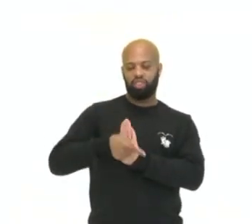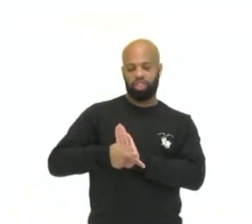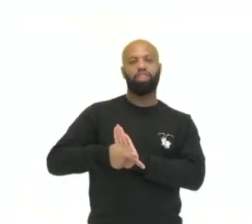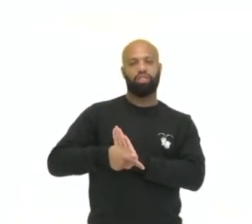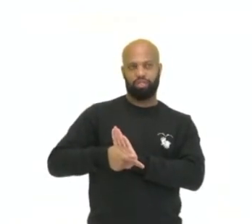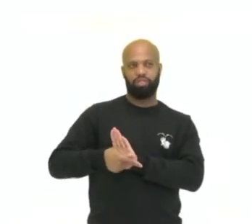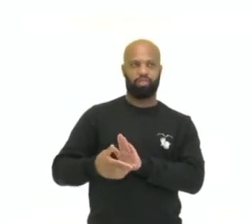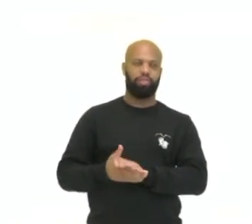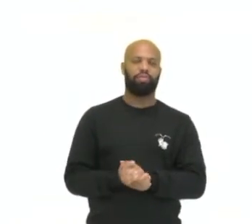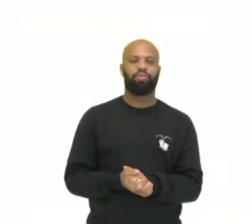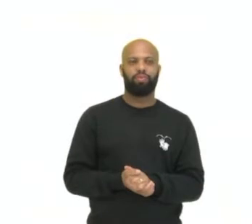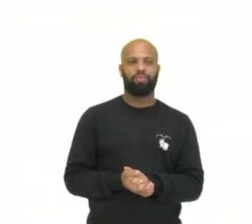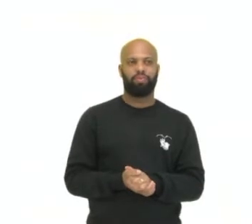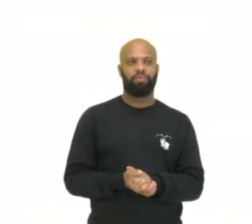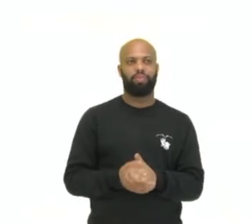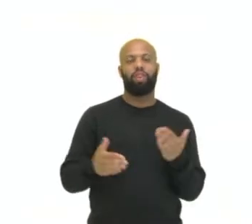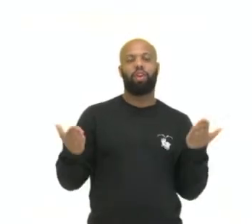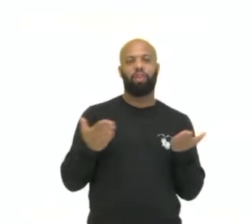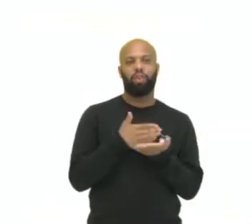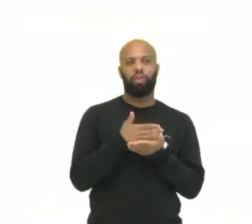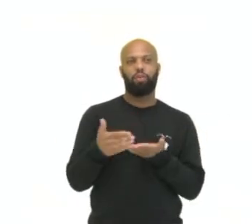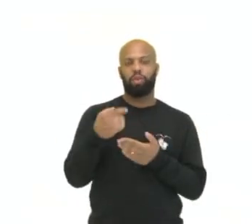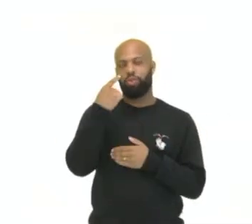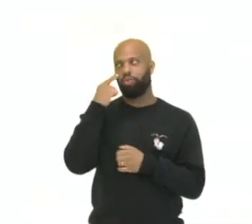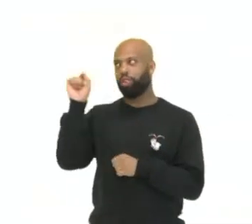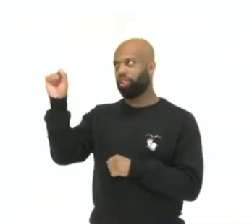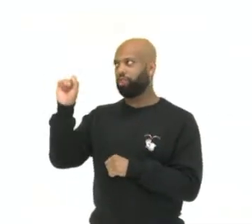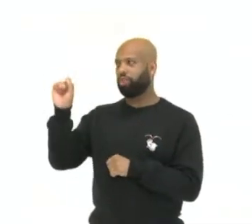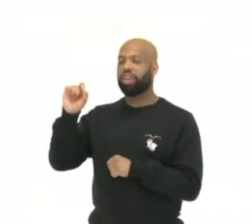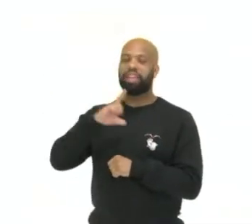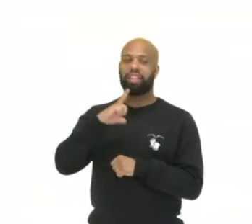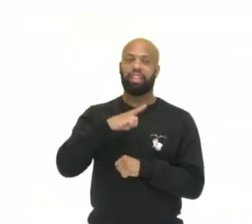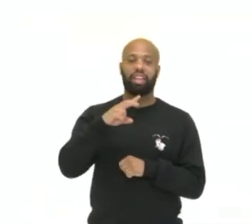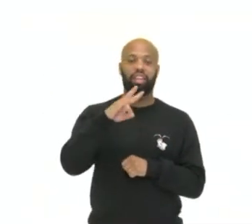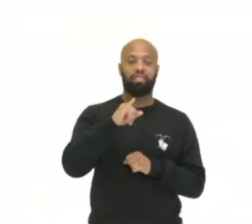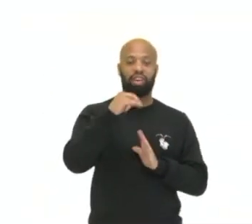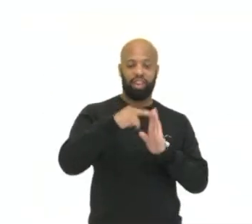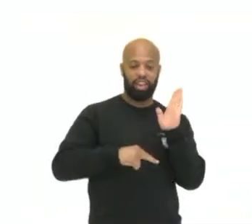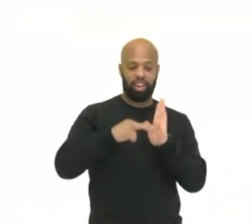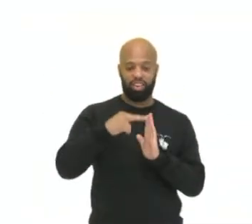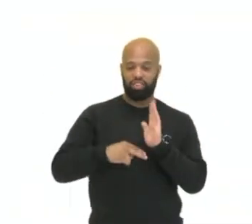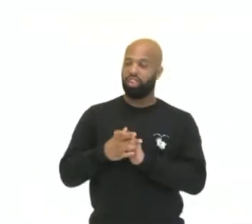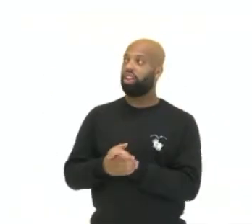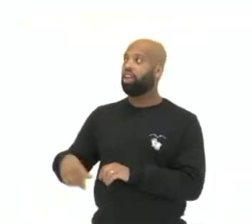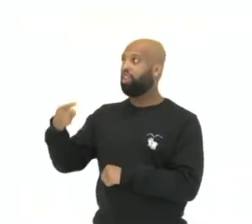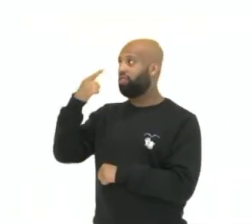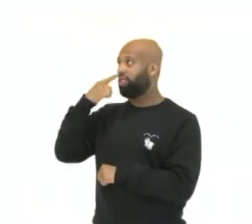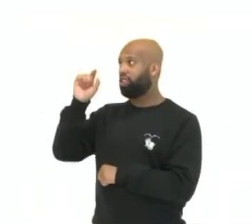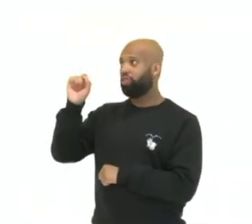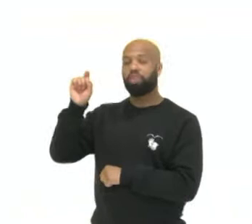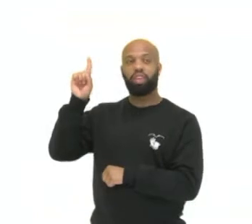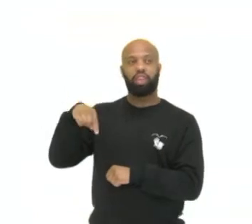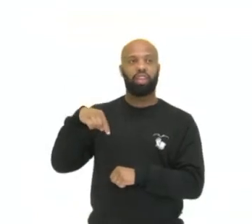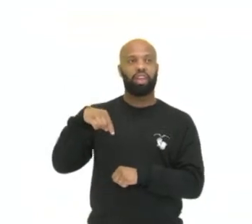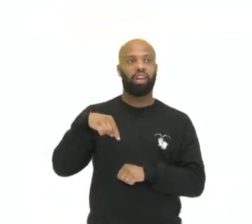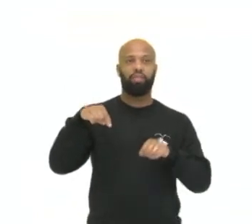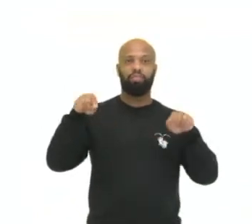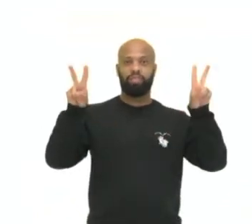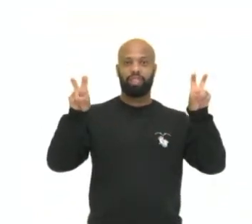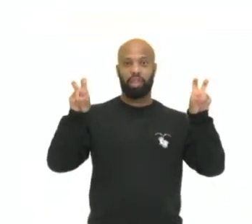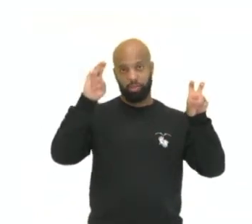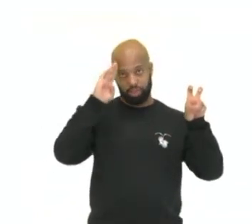reportagem. Então, para começo de conversa, vamos já iniciar a leitura, né? Temos aqui uma manchete que se afirma aqui o